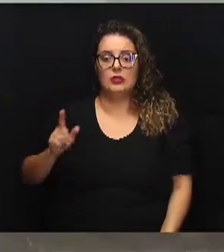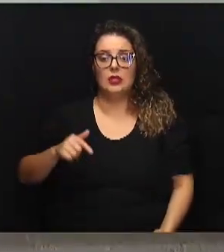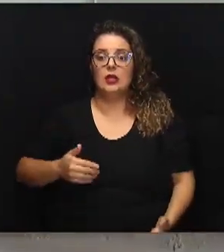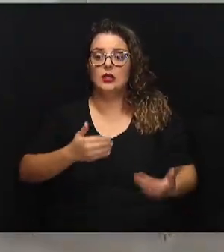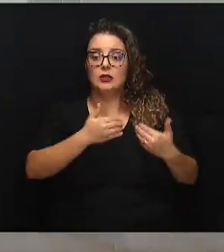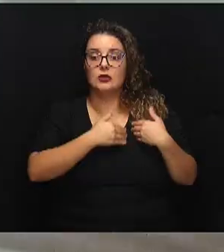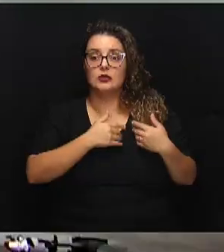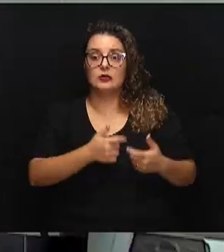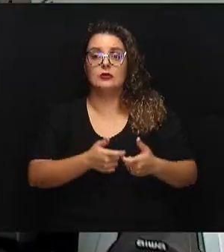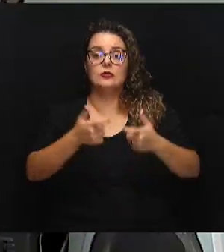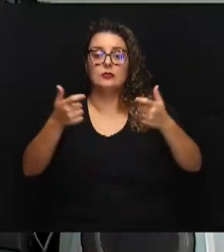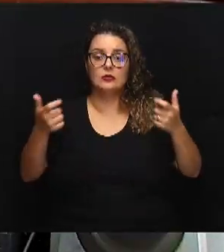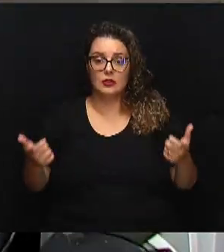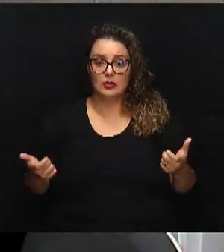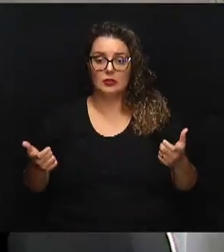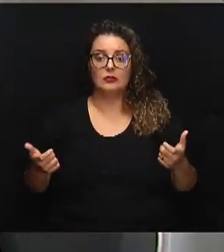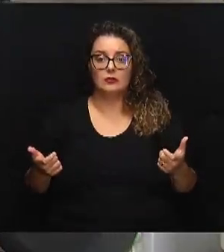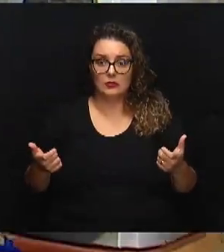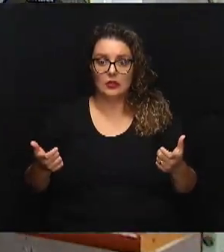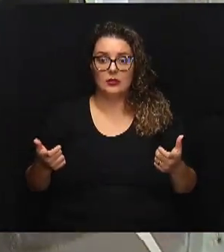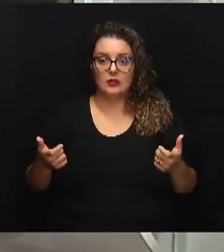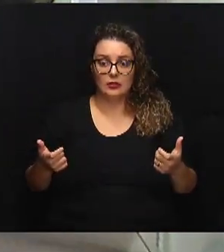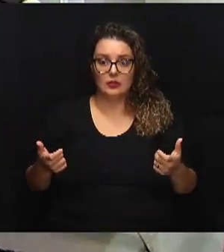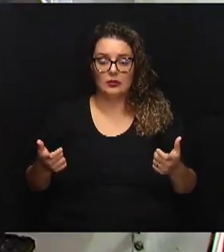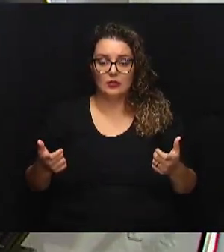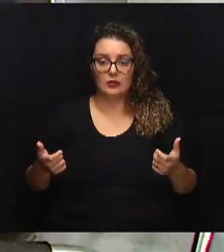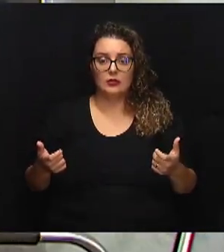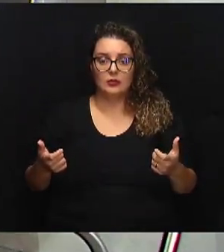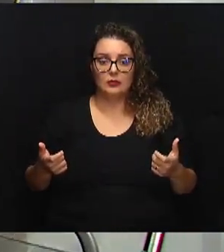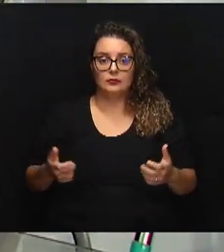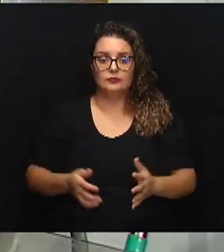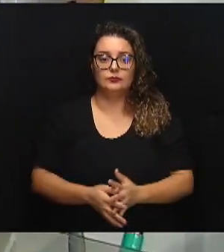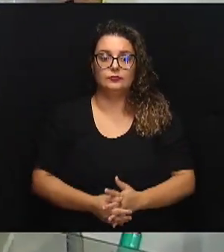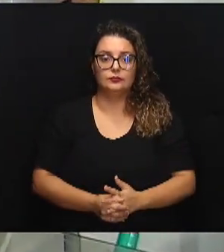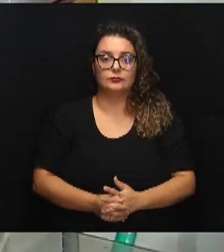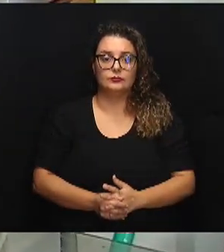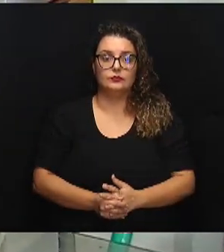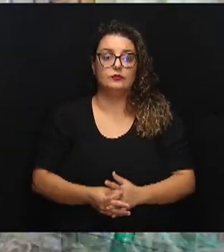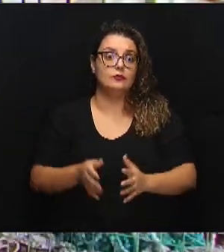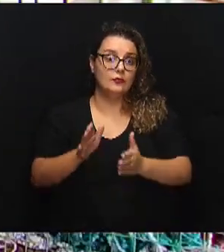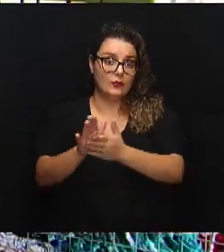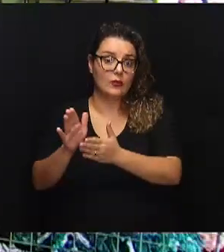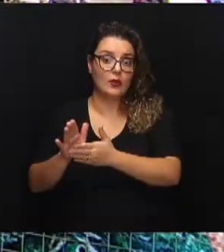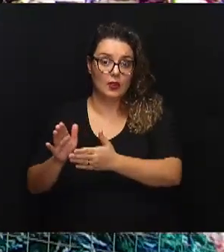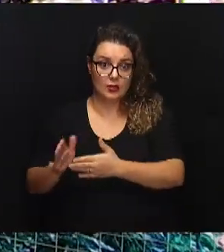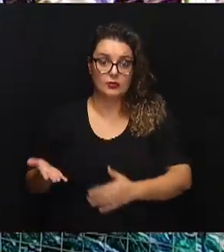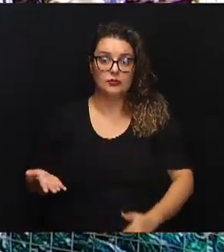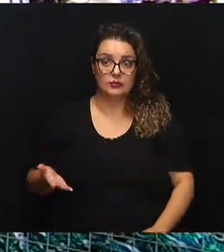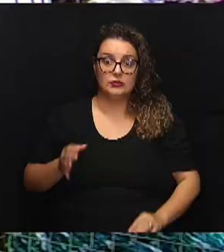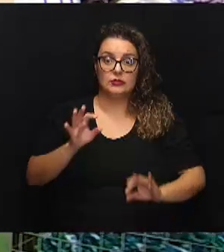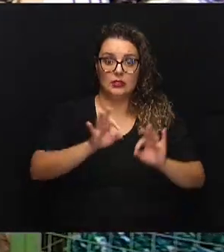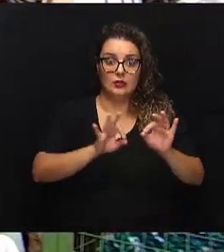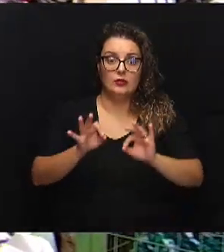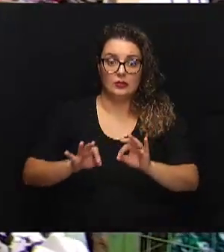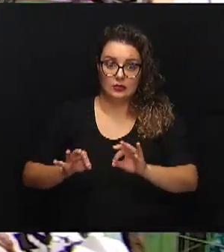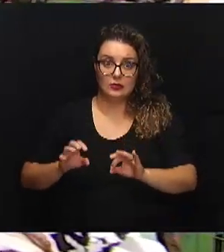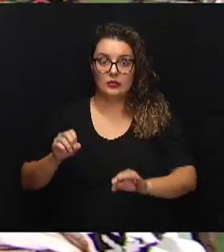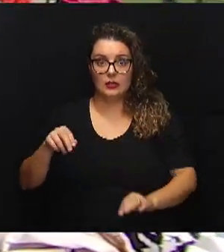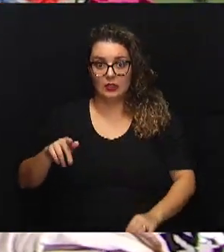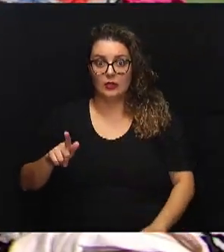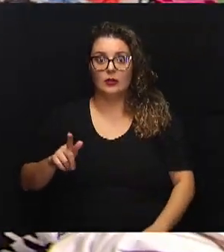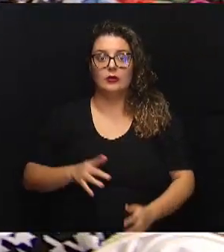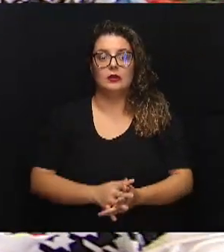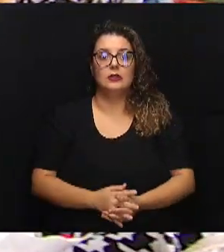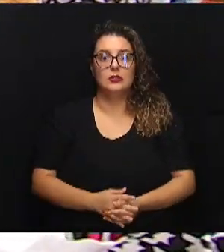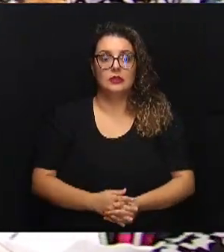por grande parte das despesas da organização da ONG, viu?